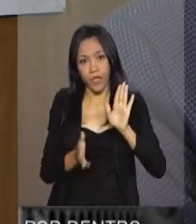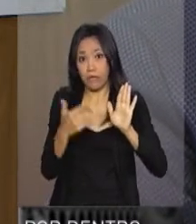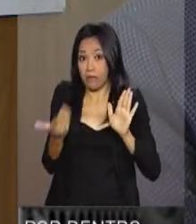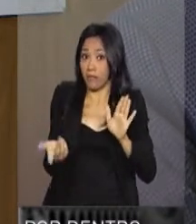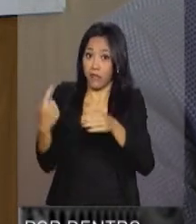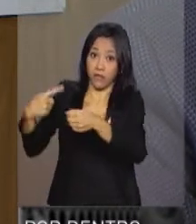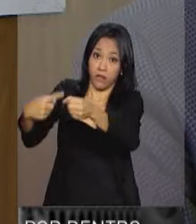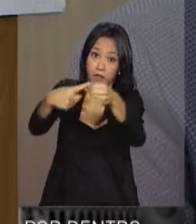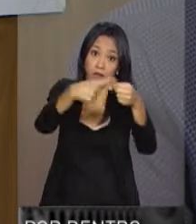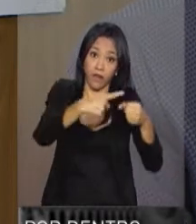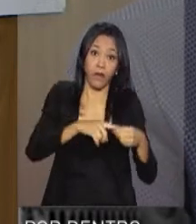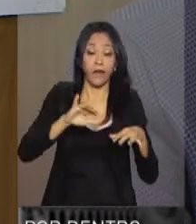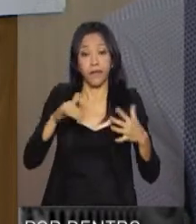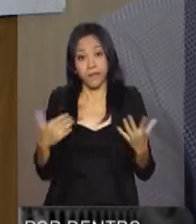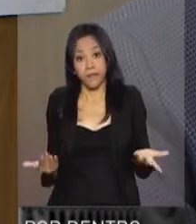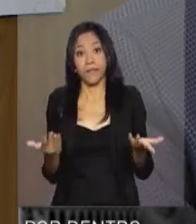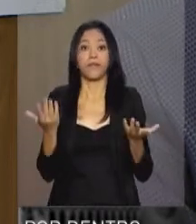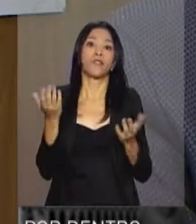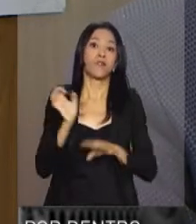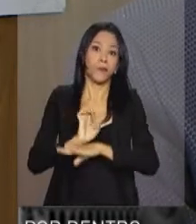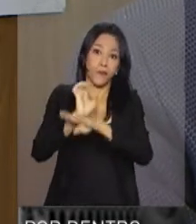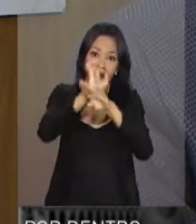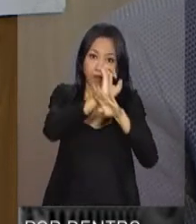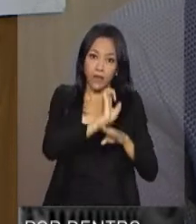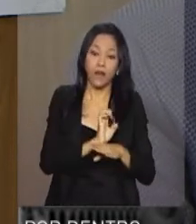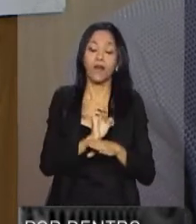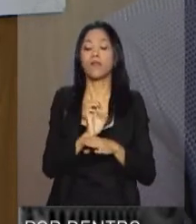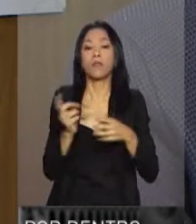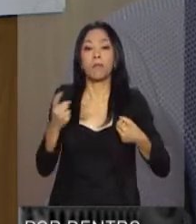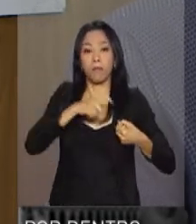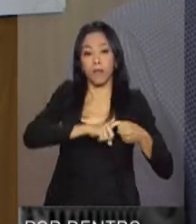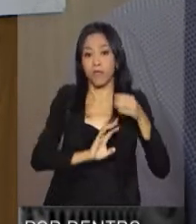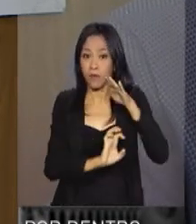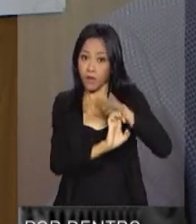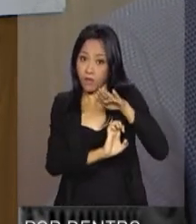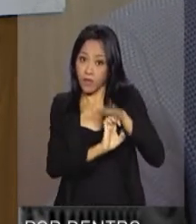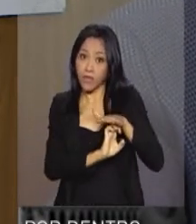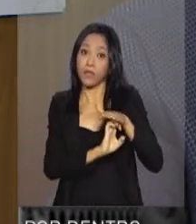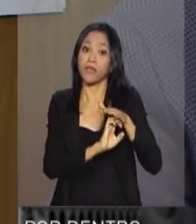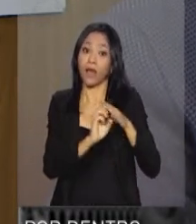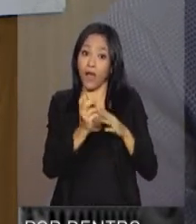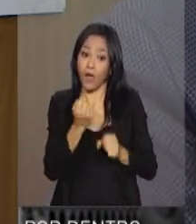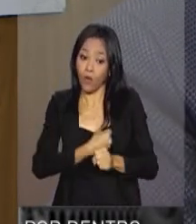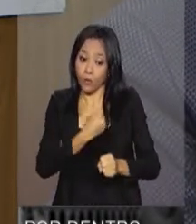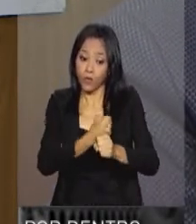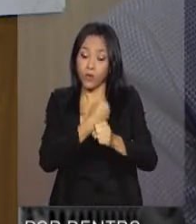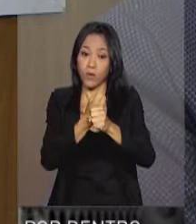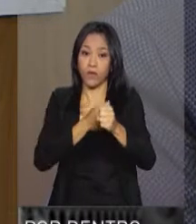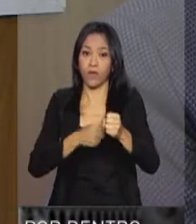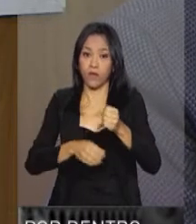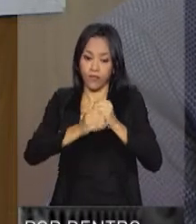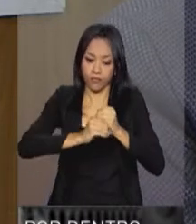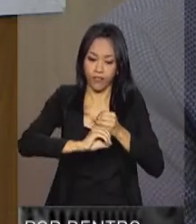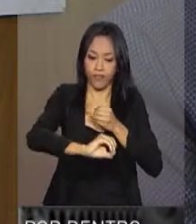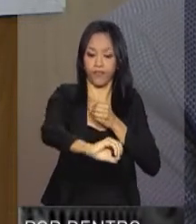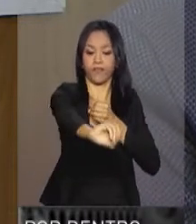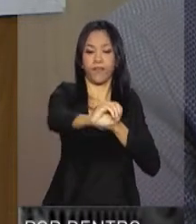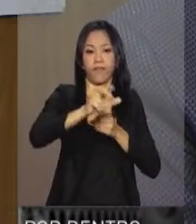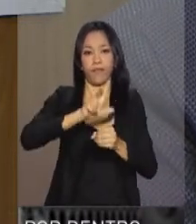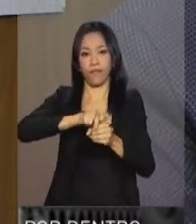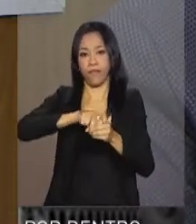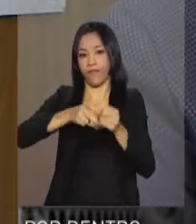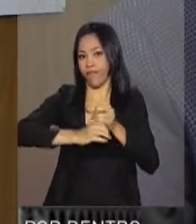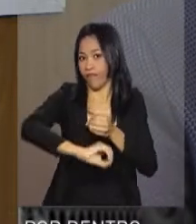município seja do governo do estado com as companhias de saneamento a investirem no seu alinhamento e recursos o governo federal estará